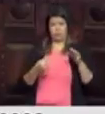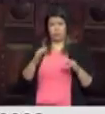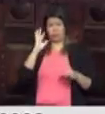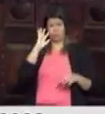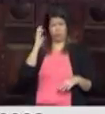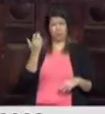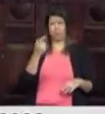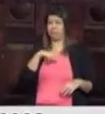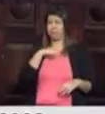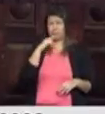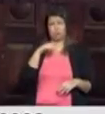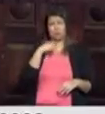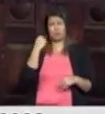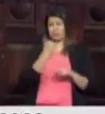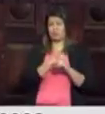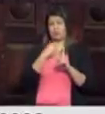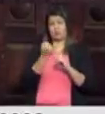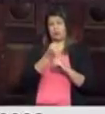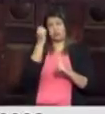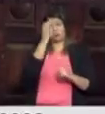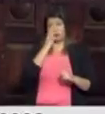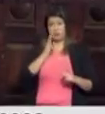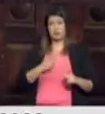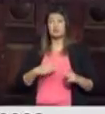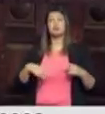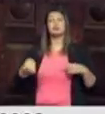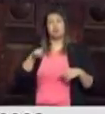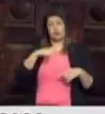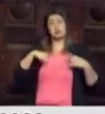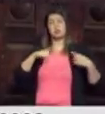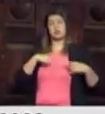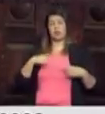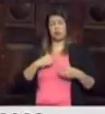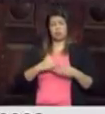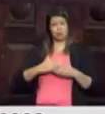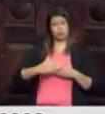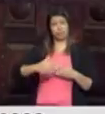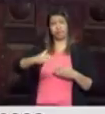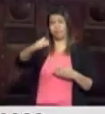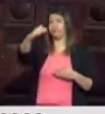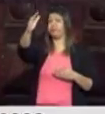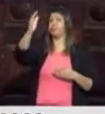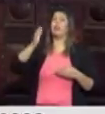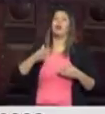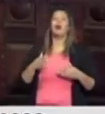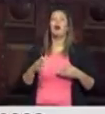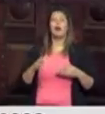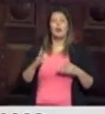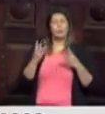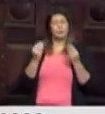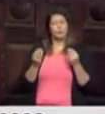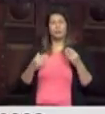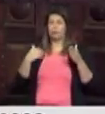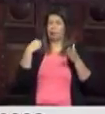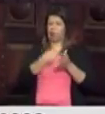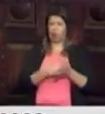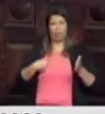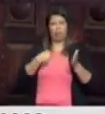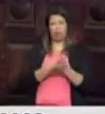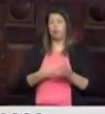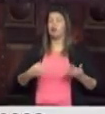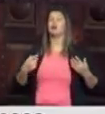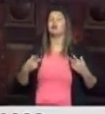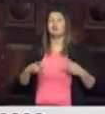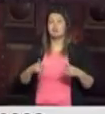mulheres na sociedade brasileira. Temos ainda um longo caminho pela frente, muita luta foi empreendida, mas essa guerra não